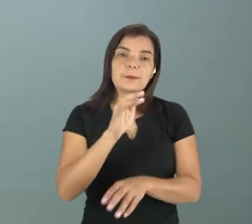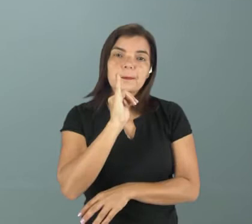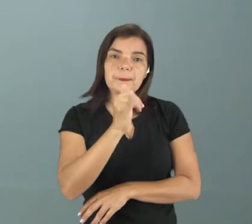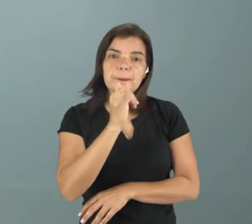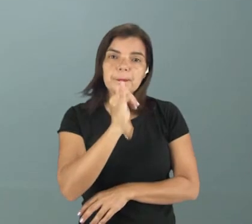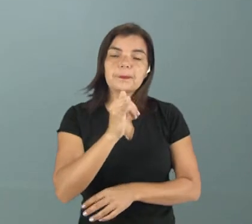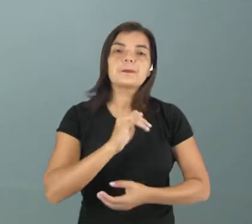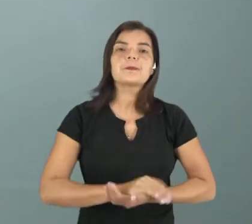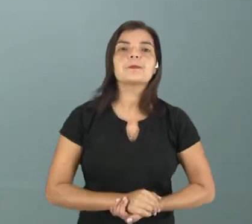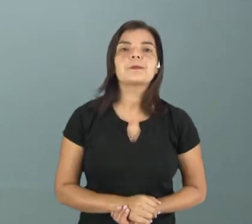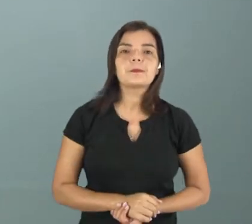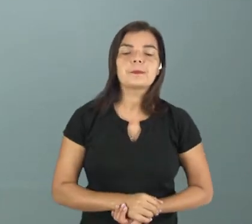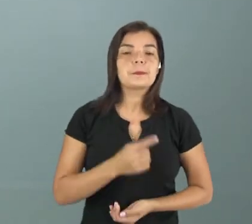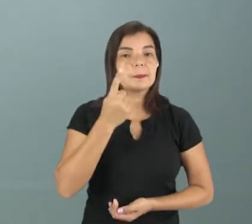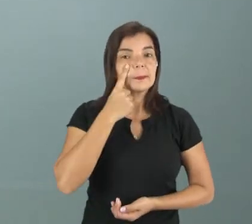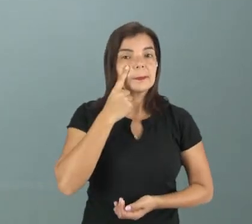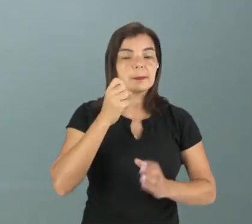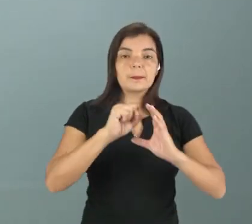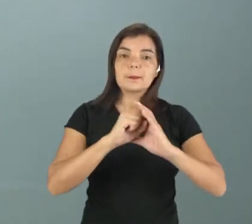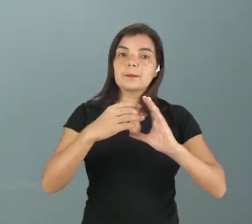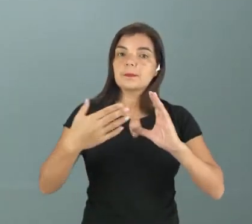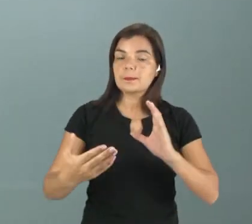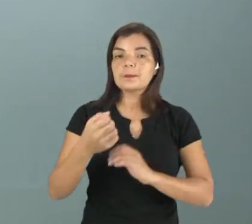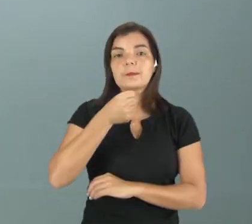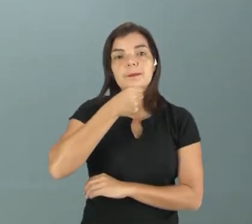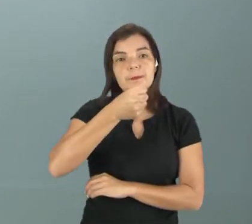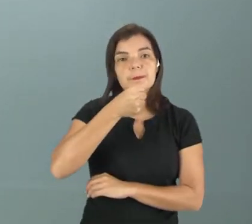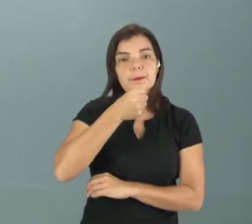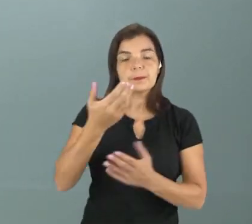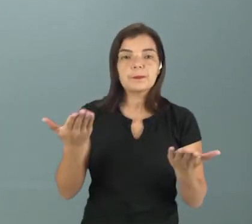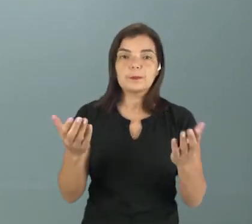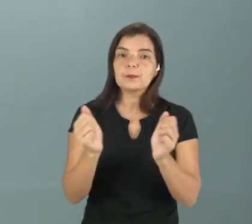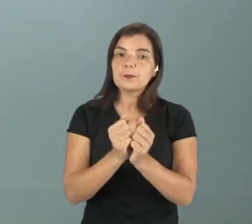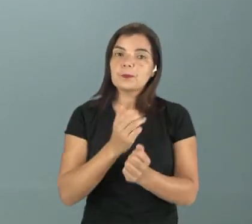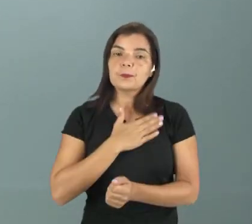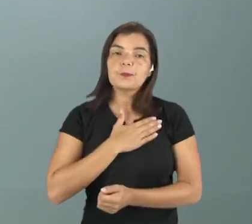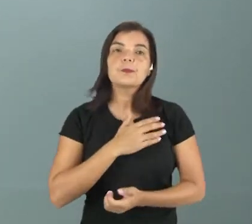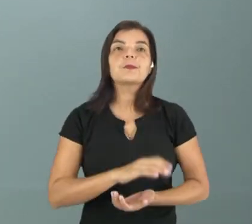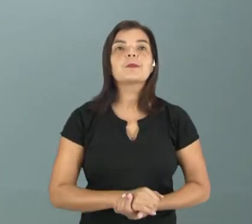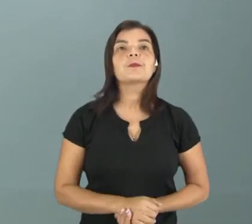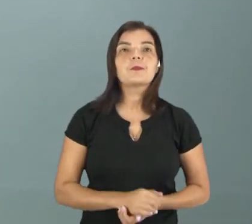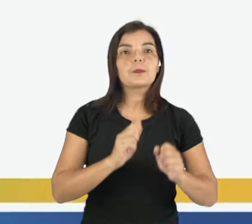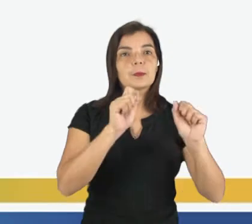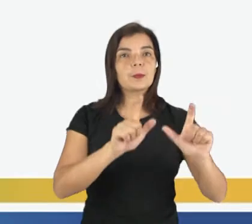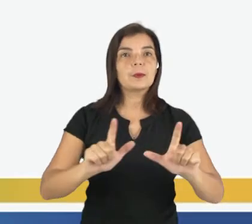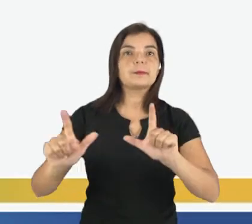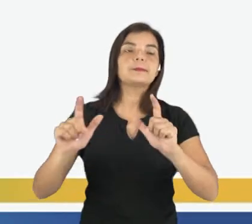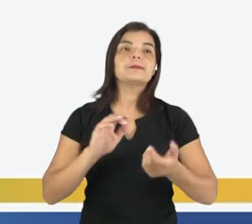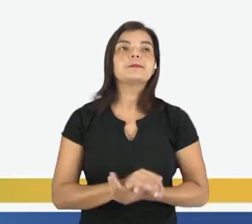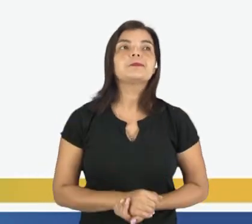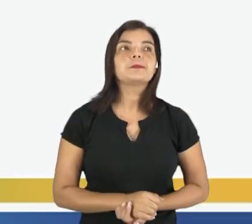notícia. Vamos ver aí as características da reportagem agora comigo, tá bom? Vamos lá, aí na telinha.